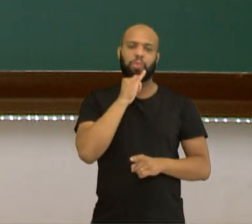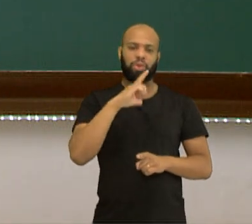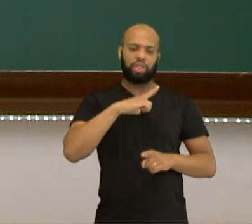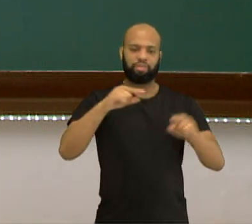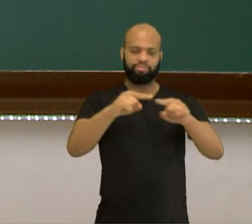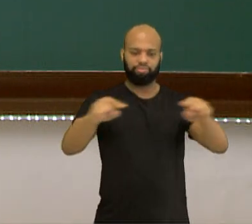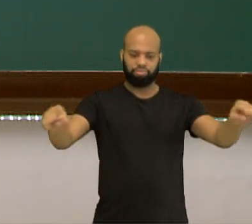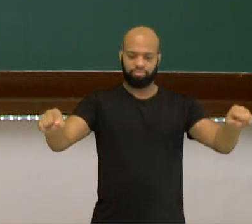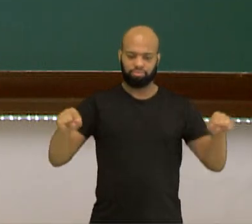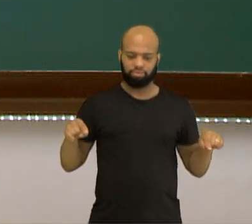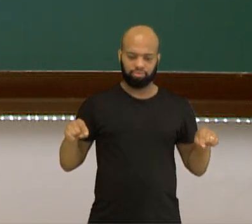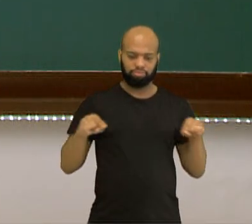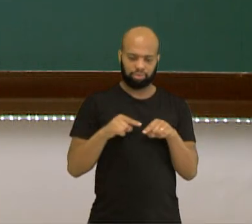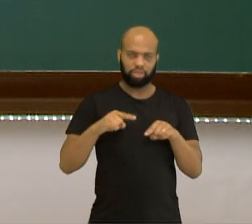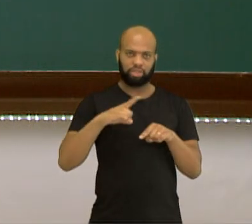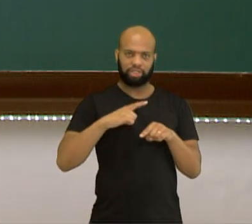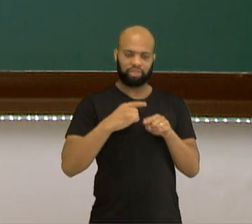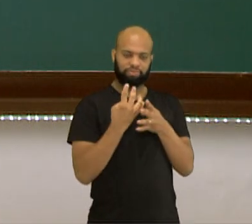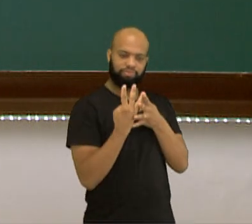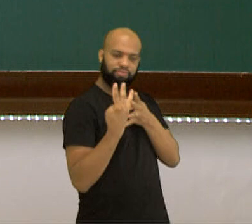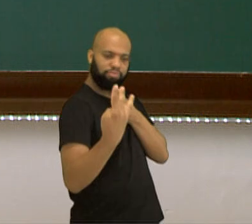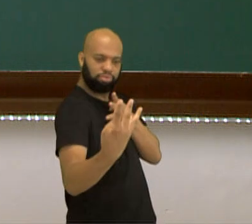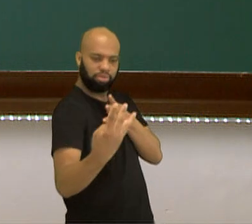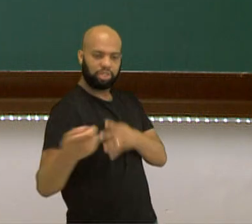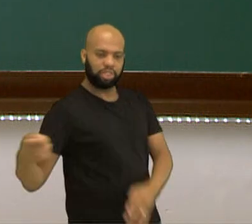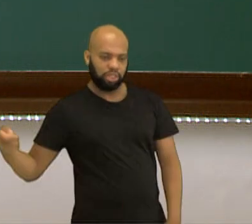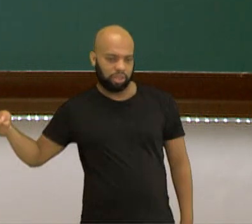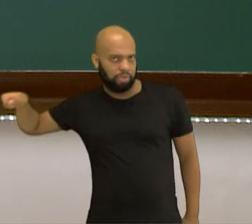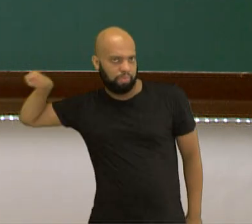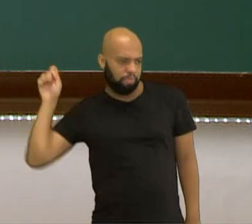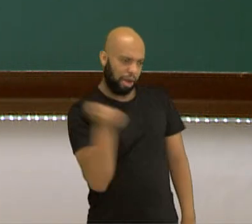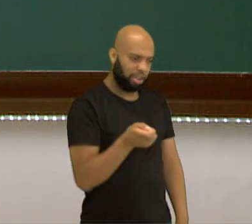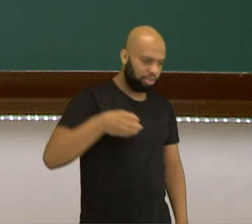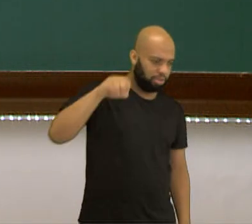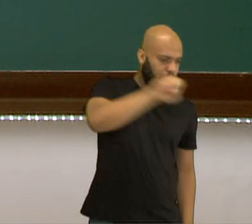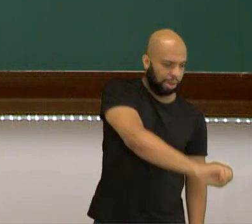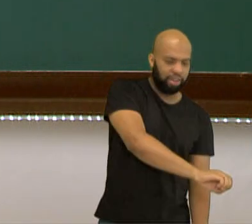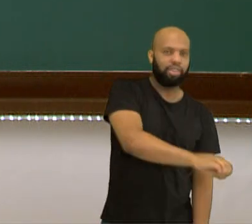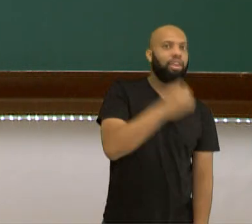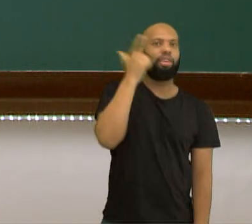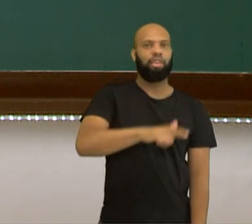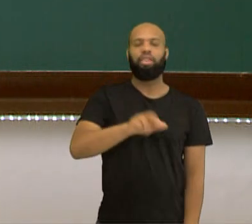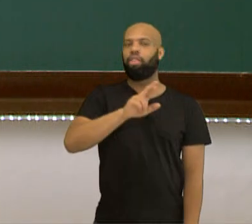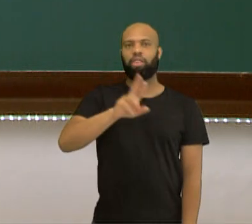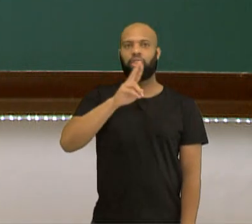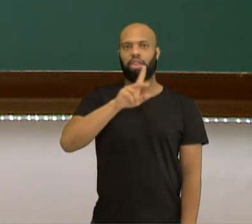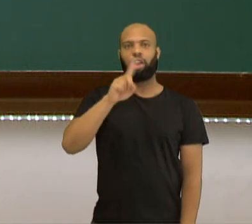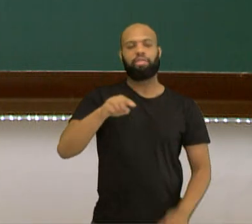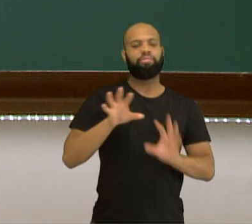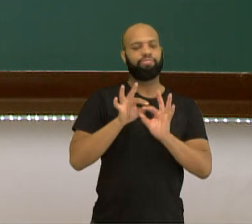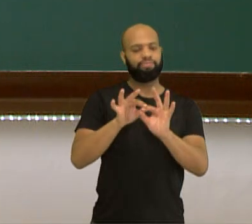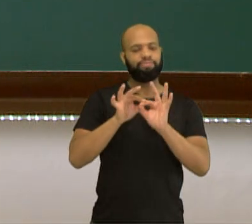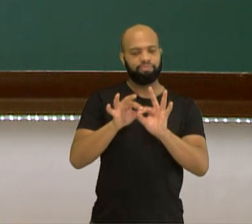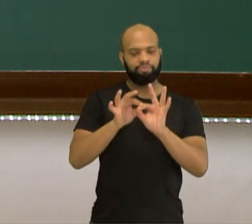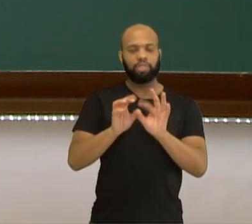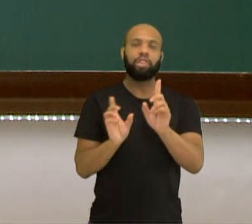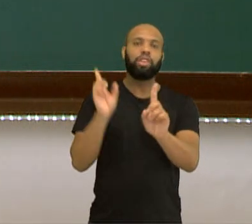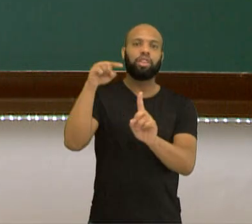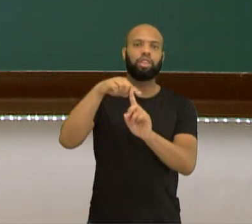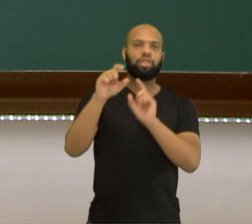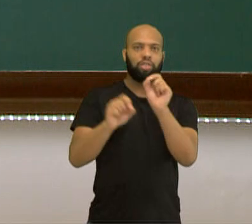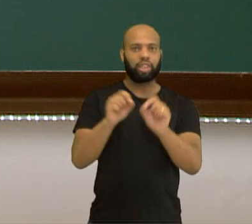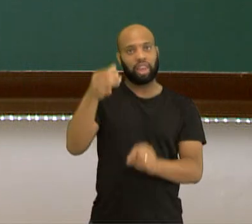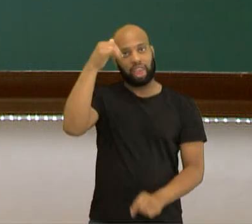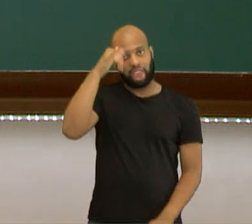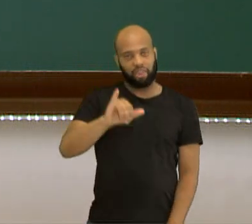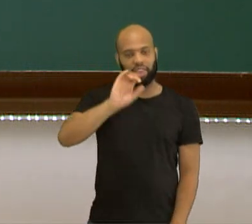que jogar a bolinha, tentar enganar o teu adversário. Não, ali vocês são uma pessoa só, vocês são um parceiro. E o objetivo é não